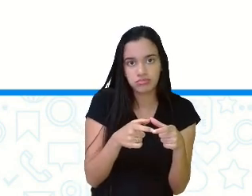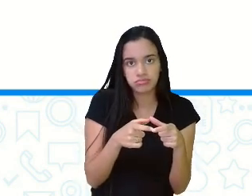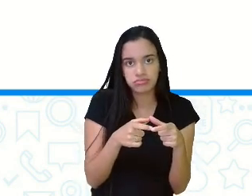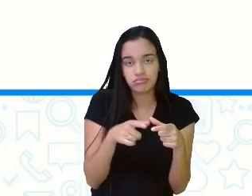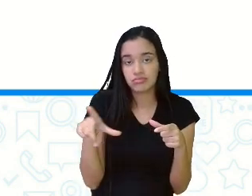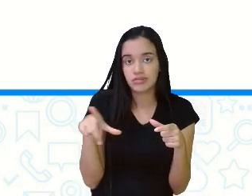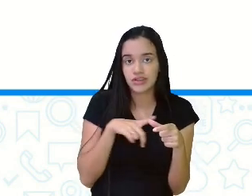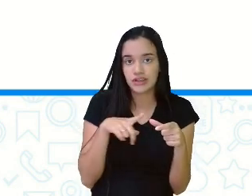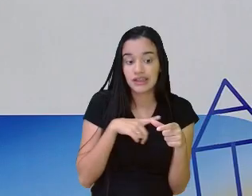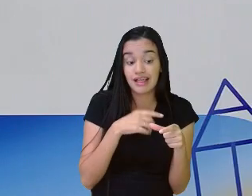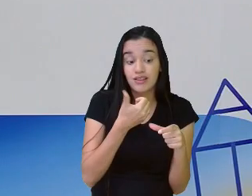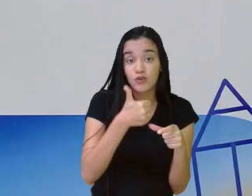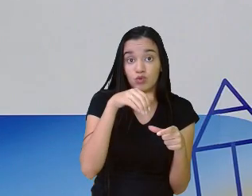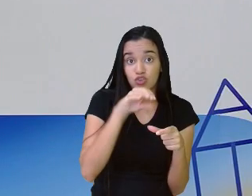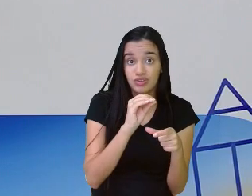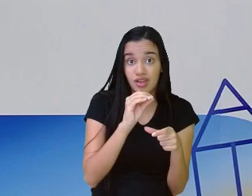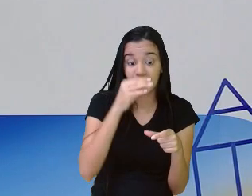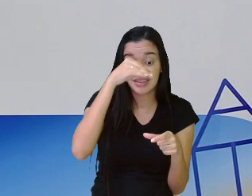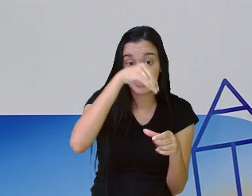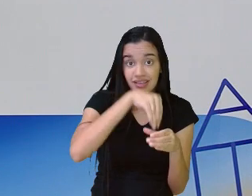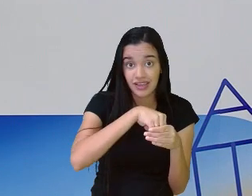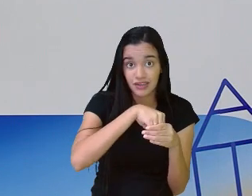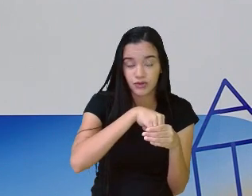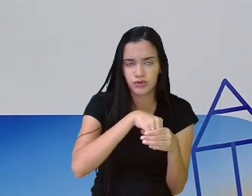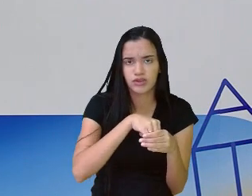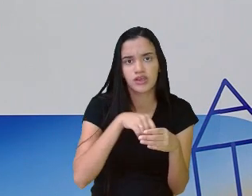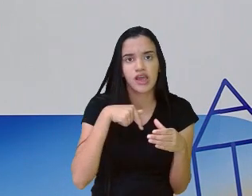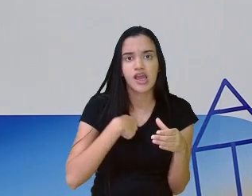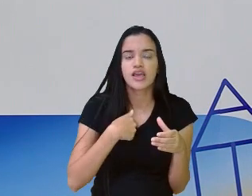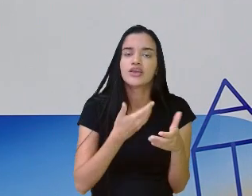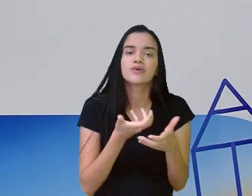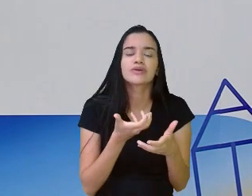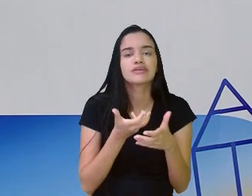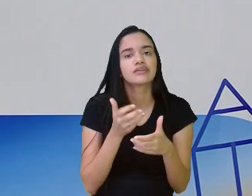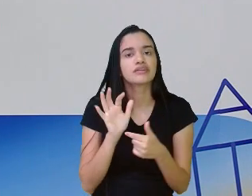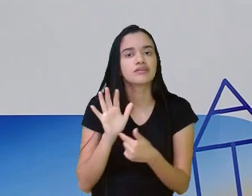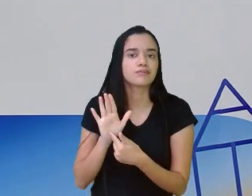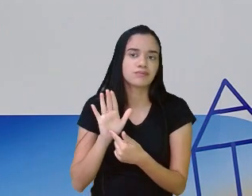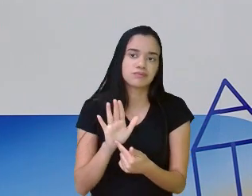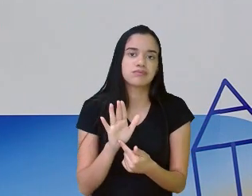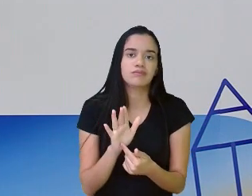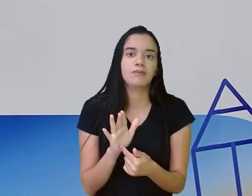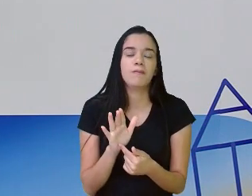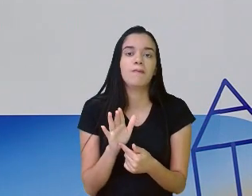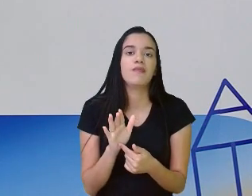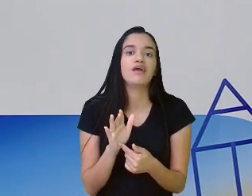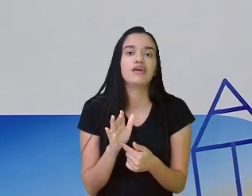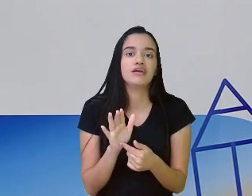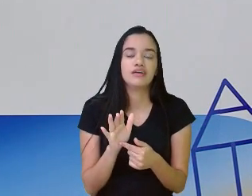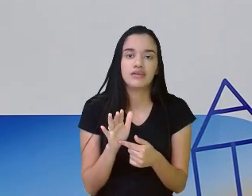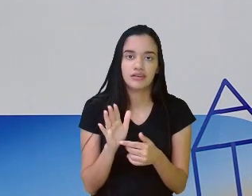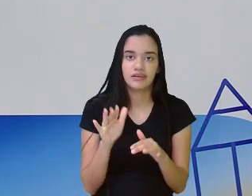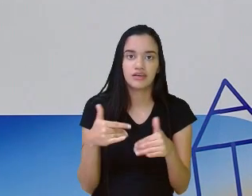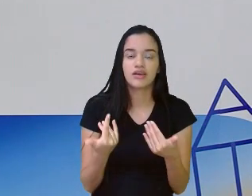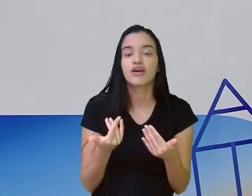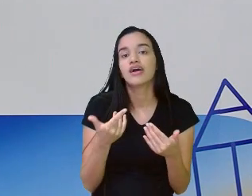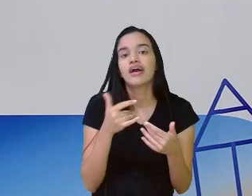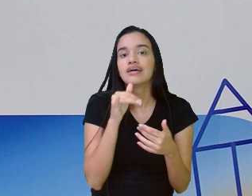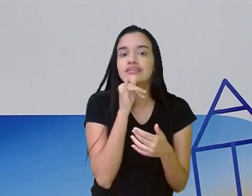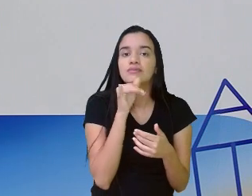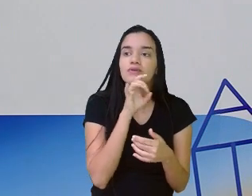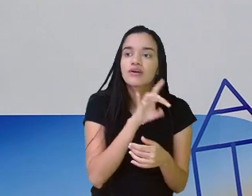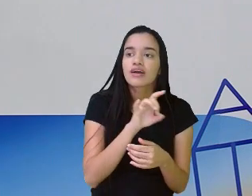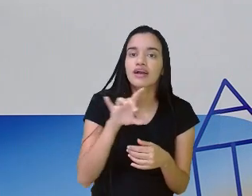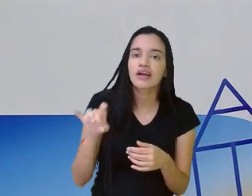que tivesse os 10 brigadeiros, certo? E eu quisesse a representação fracionária dessa caixa, onde